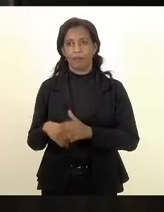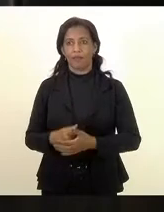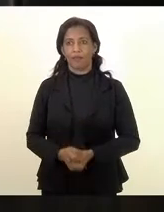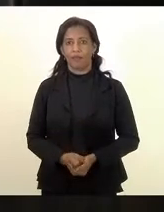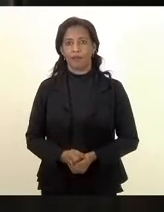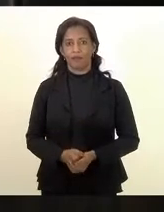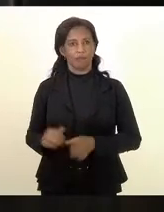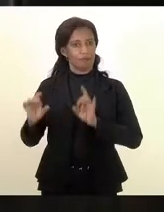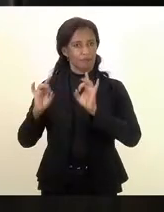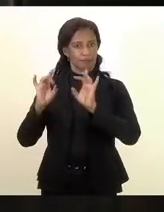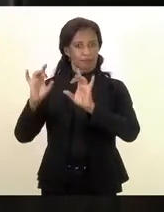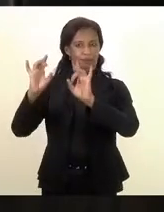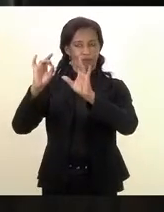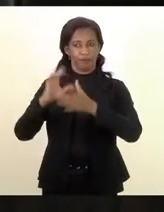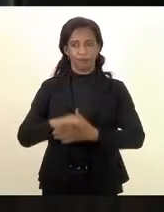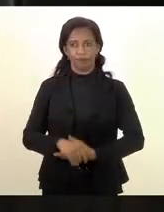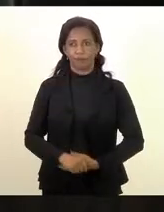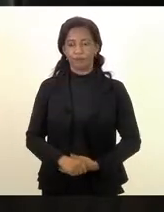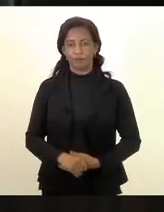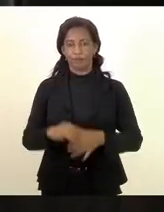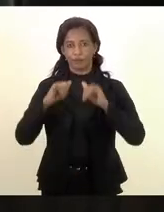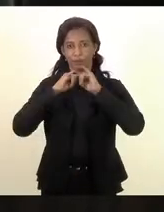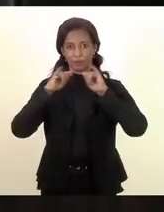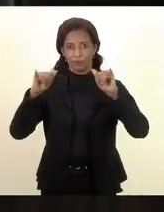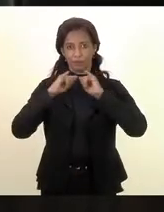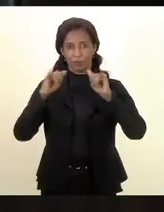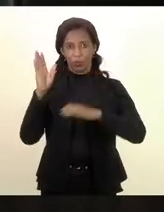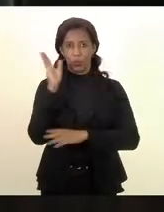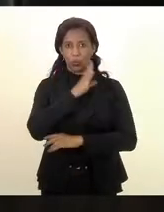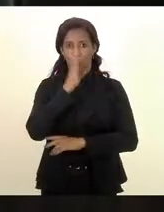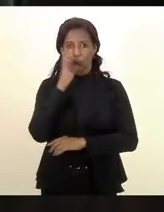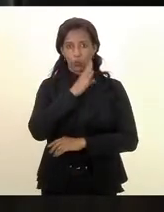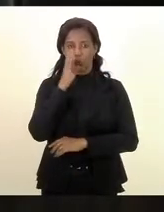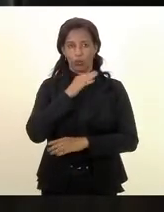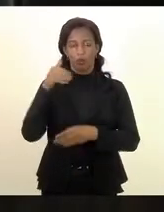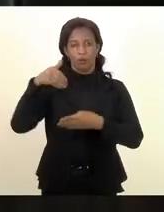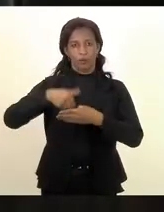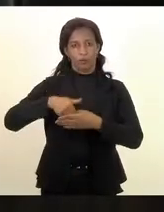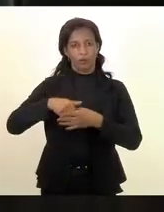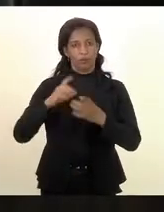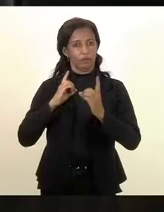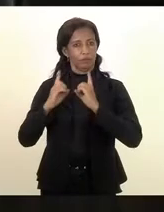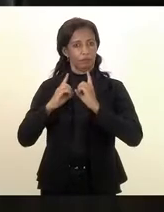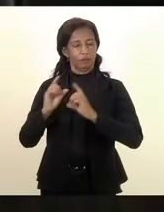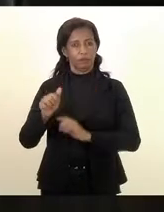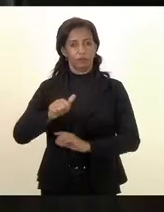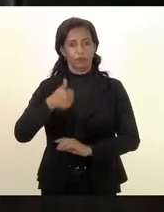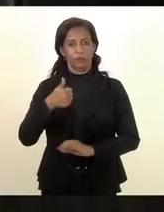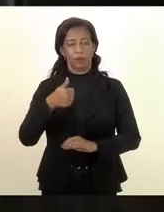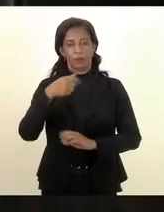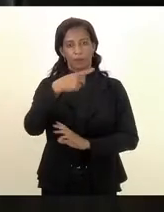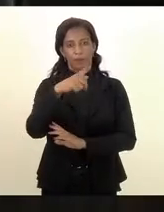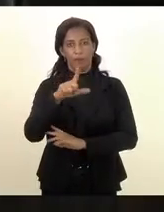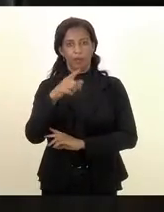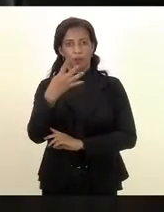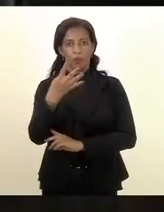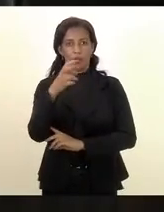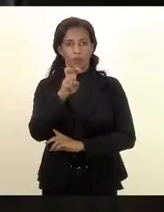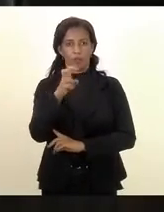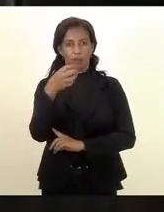extraordinária anuncio em regime de urgência e votação e discussão única projeto de lei número